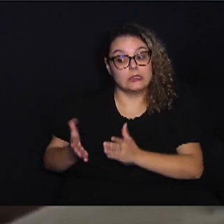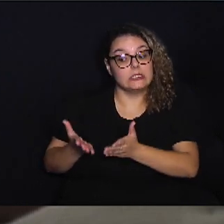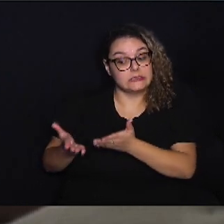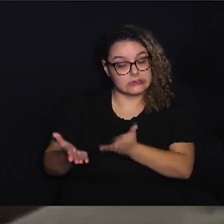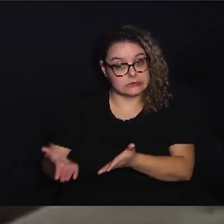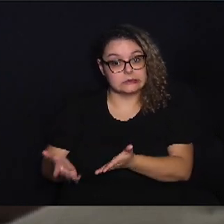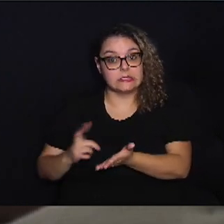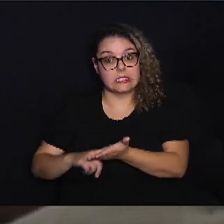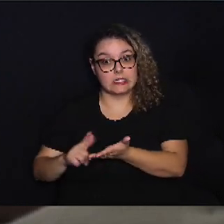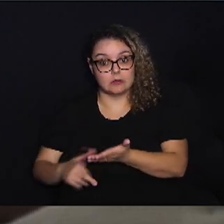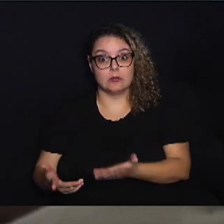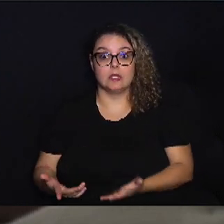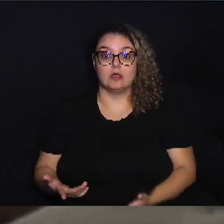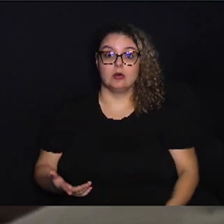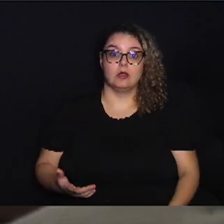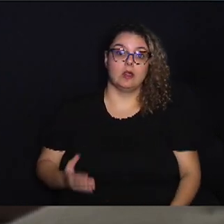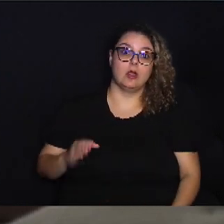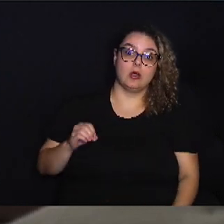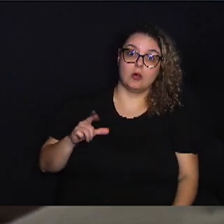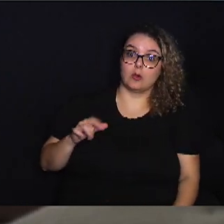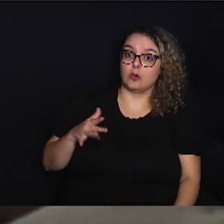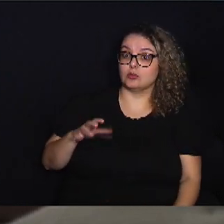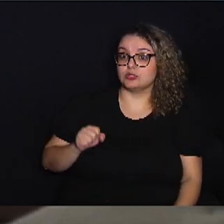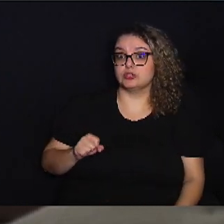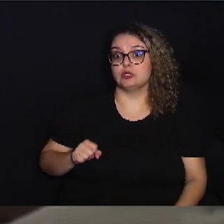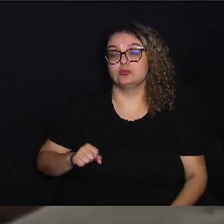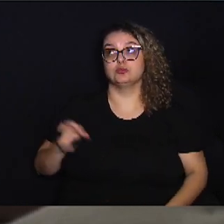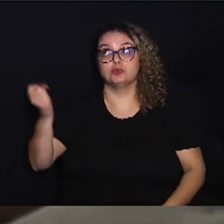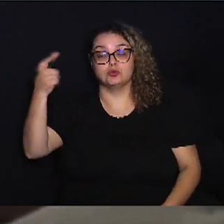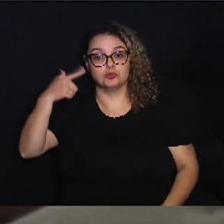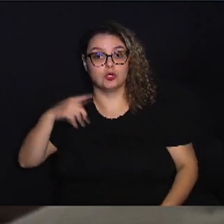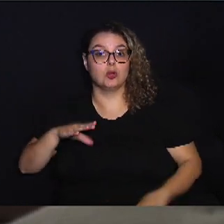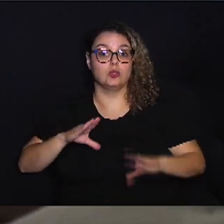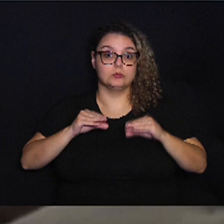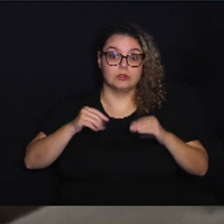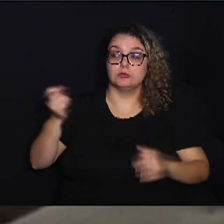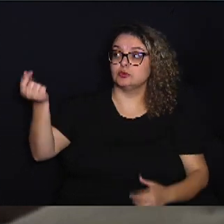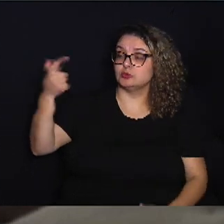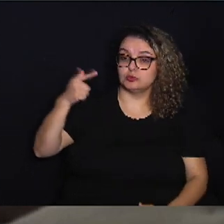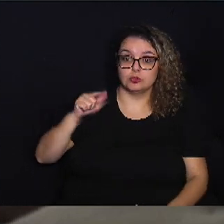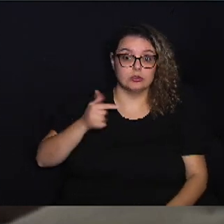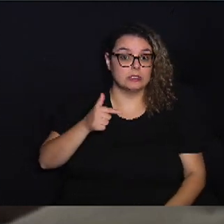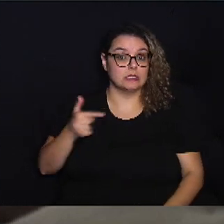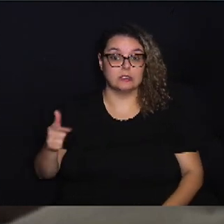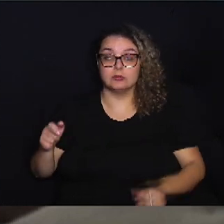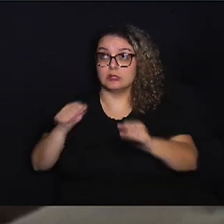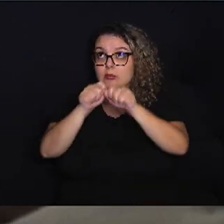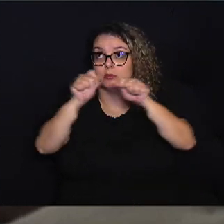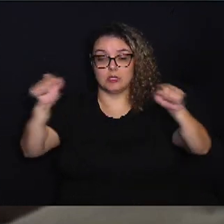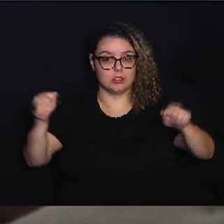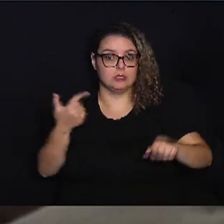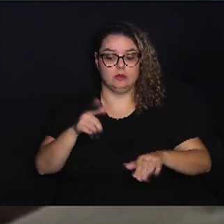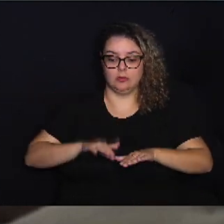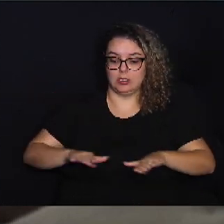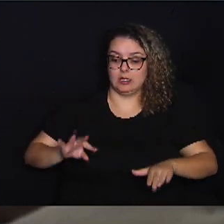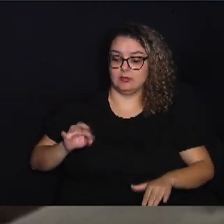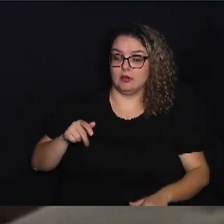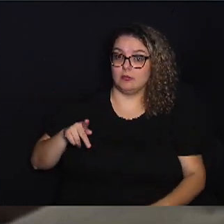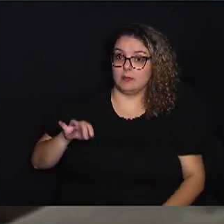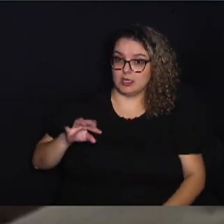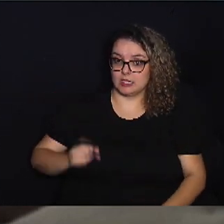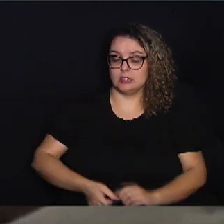tratada, expor colchão ao sol, travesseiros ao sol, não ter cortinas, não ter tapetes,